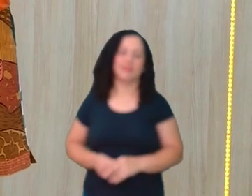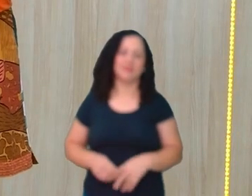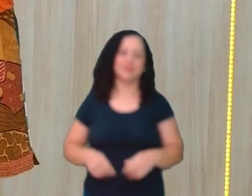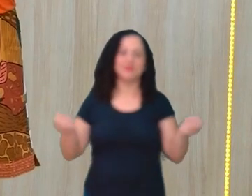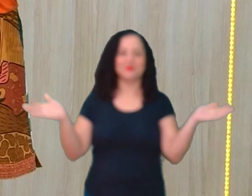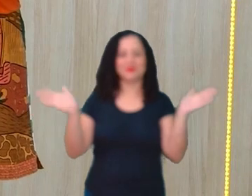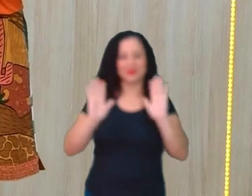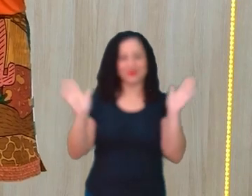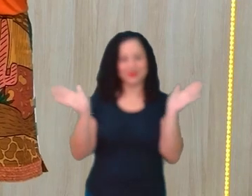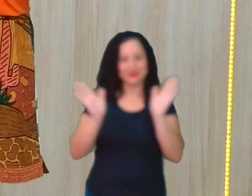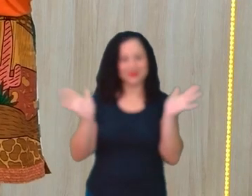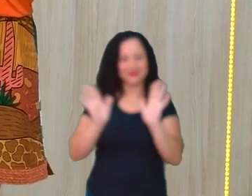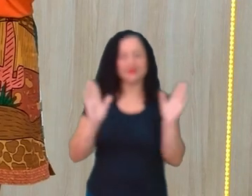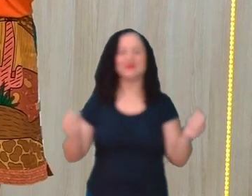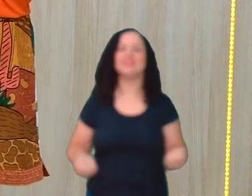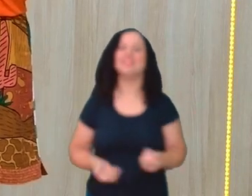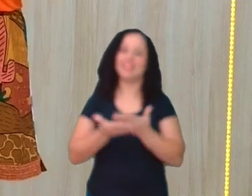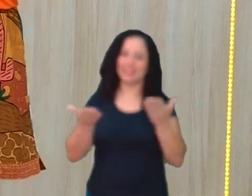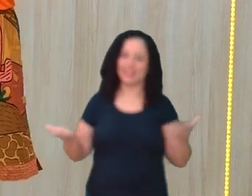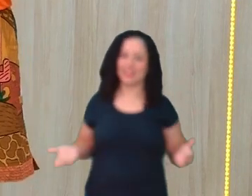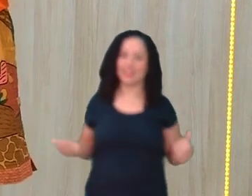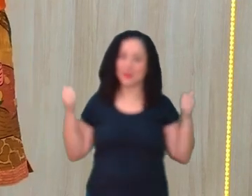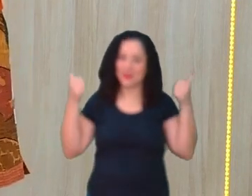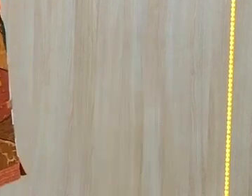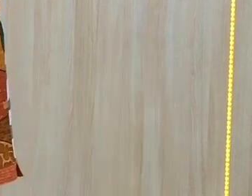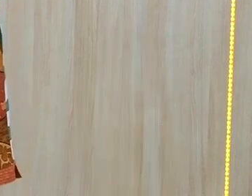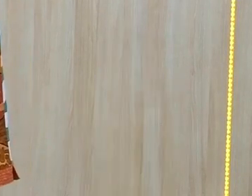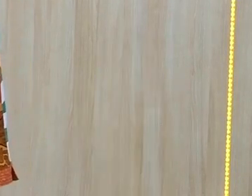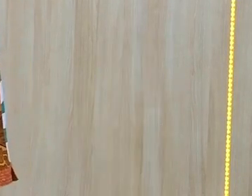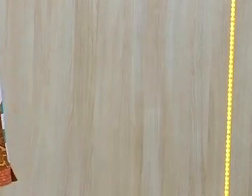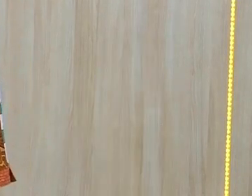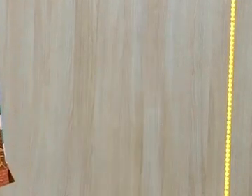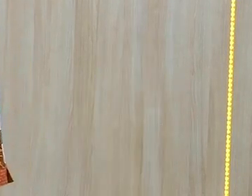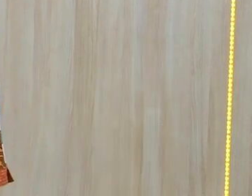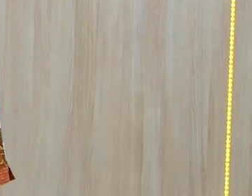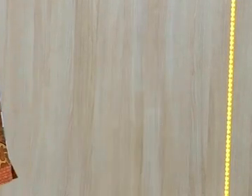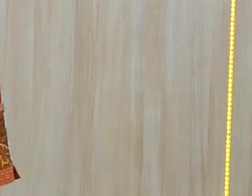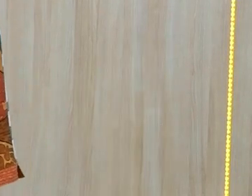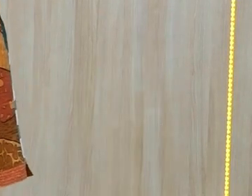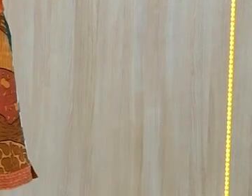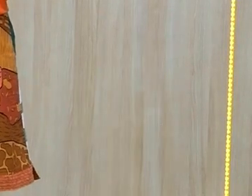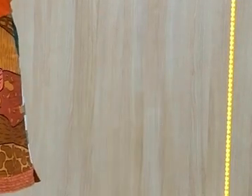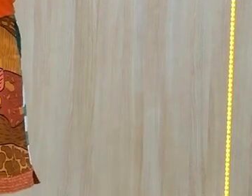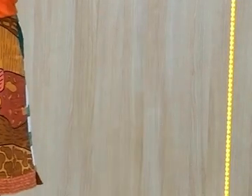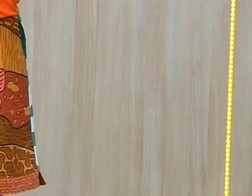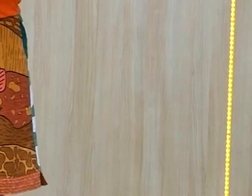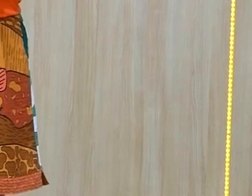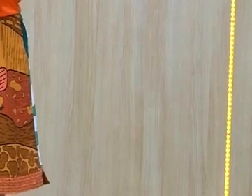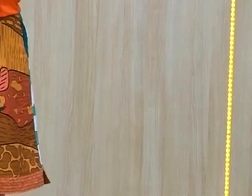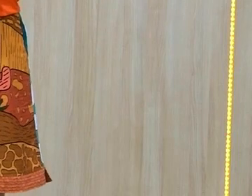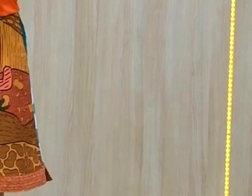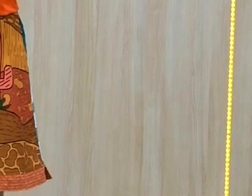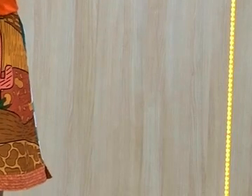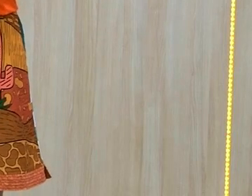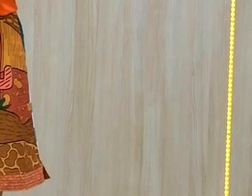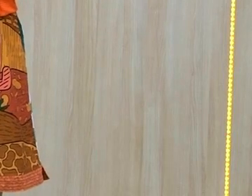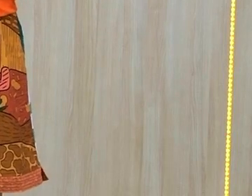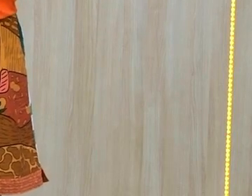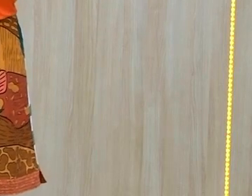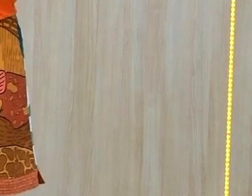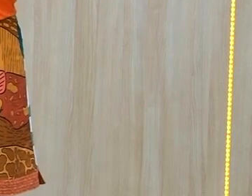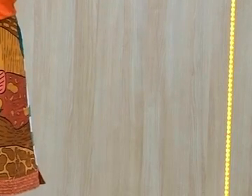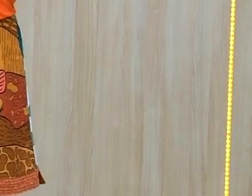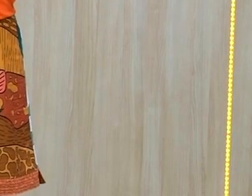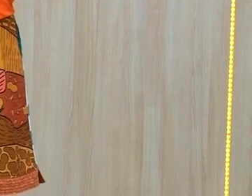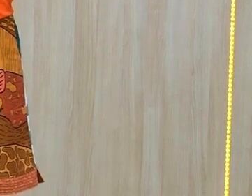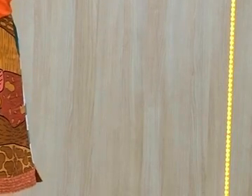Oi, gente, como vocês estão? Estamos aqui nos estúdios da EMAD para mais uma aula de arte.